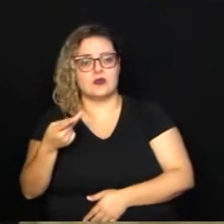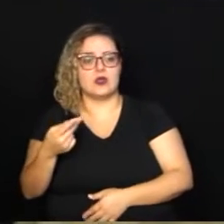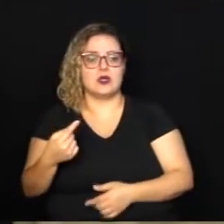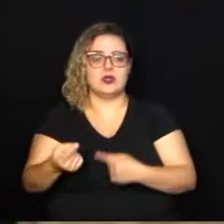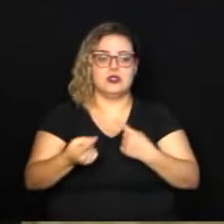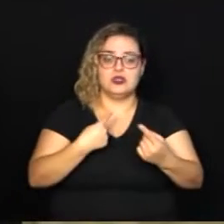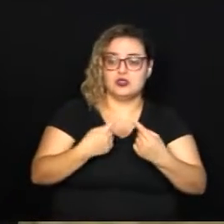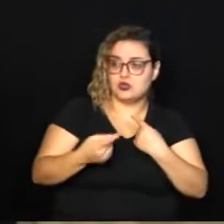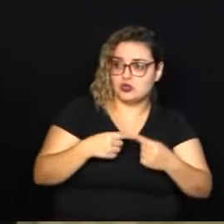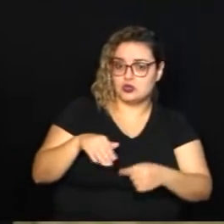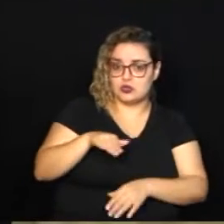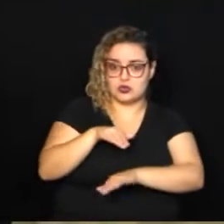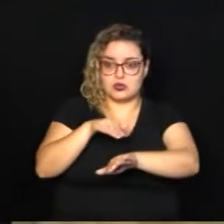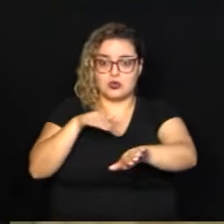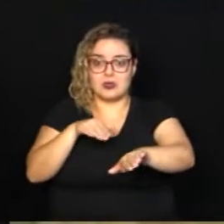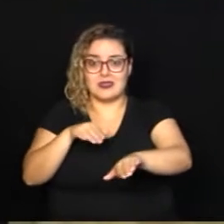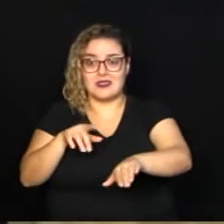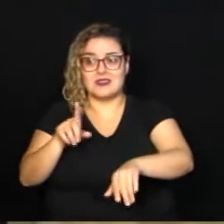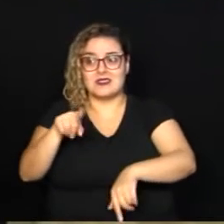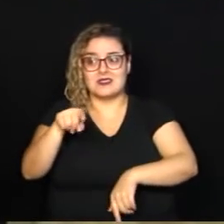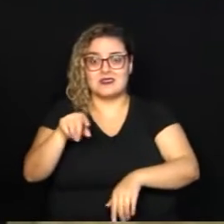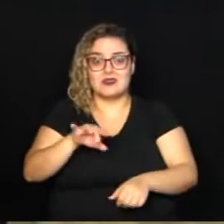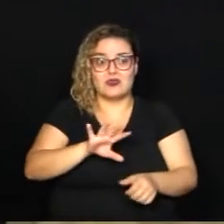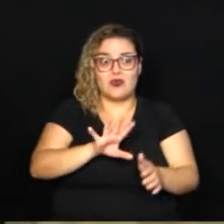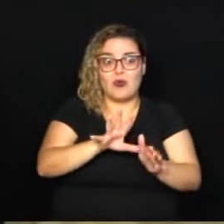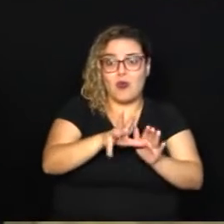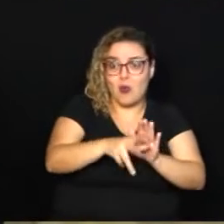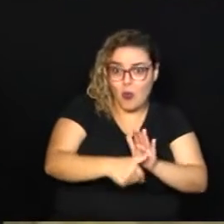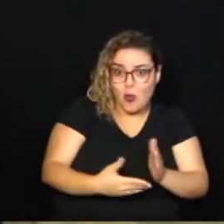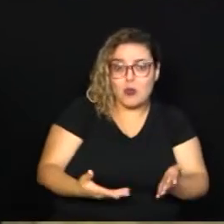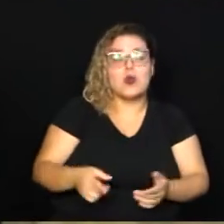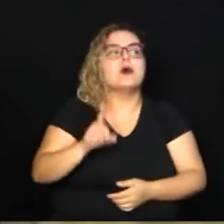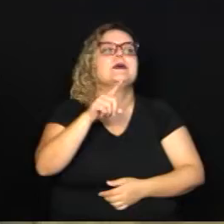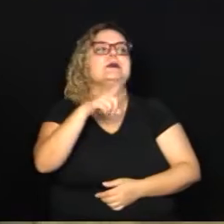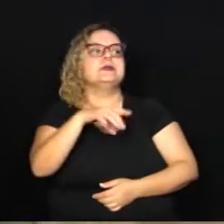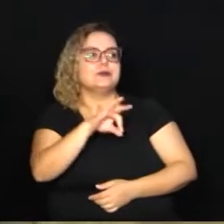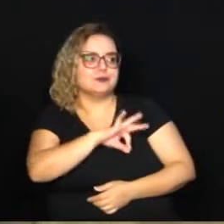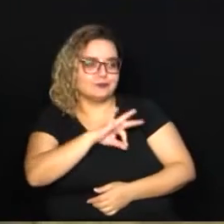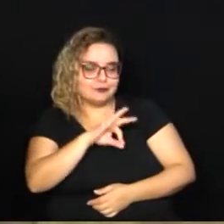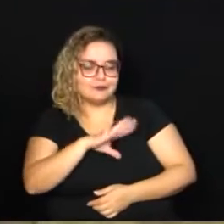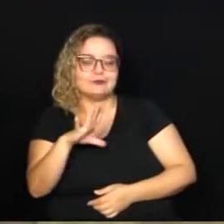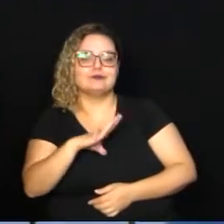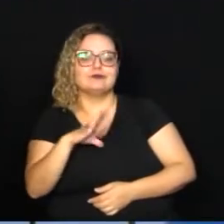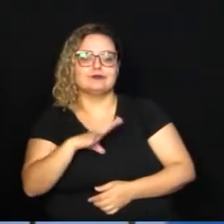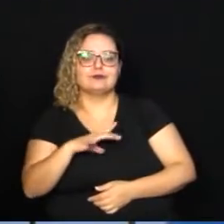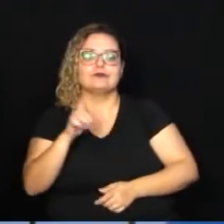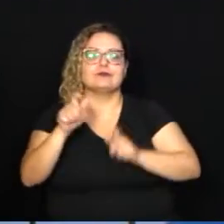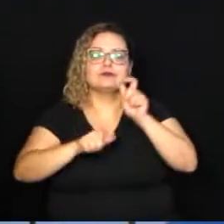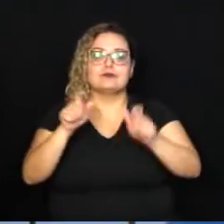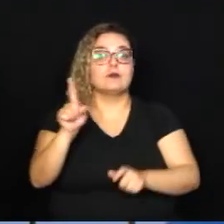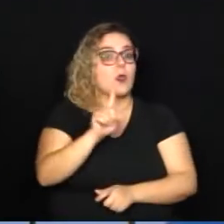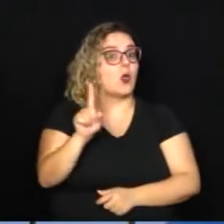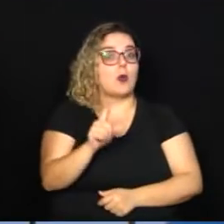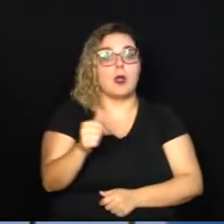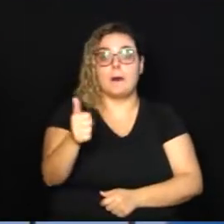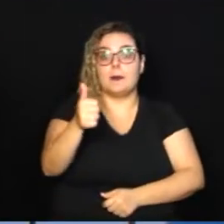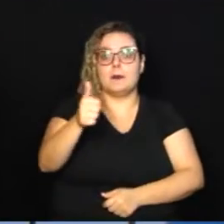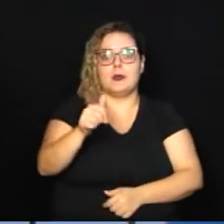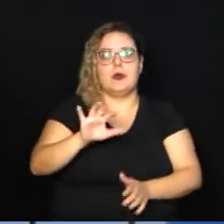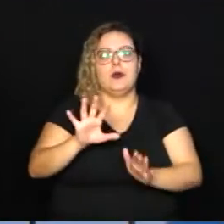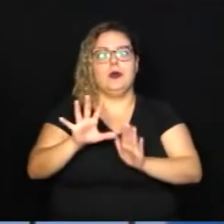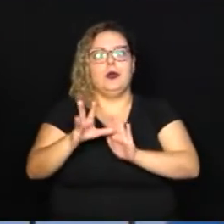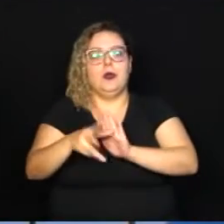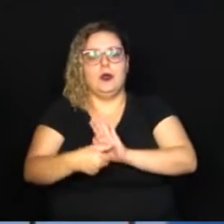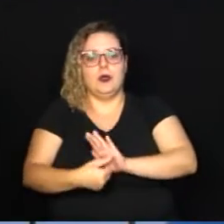e sim um furto que aconteceu, né? É, mais uma ação da Guarda e tem pessoas, inclusive, não é a primeira vez, furtando,